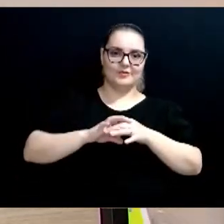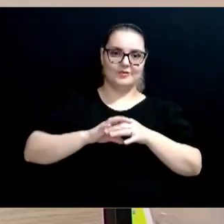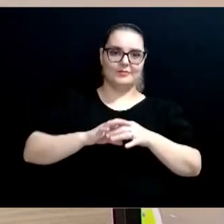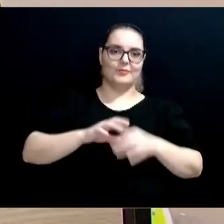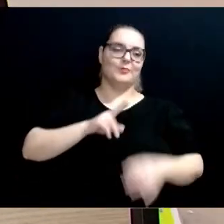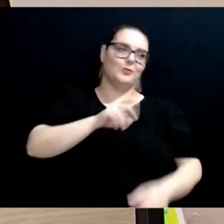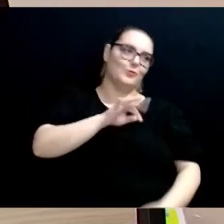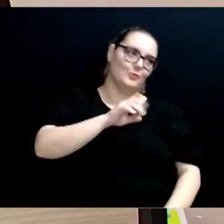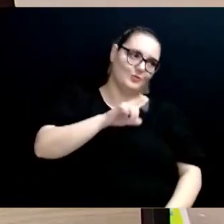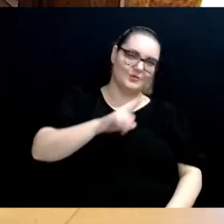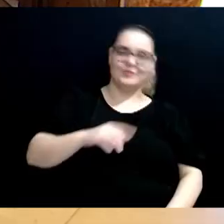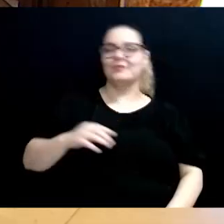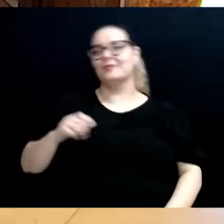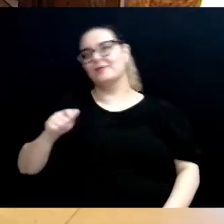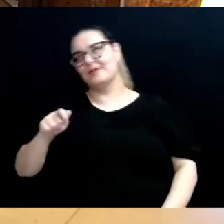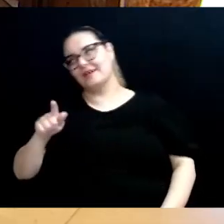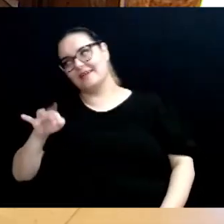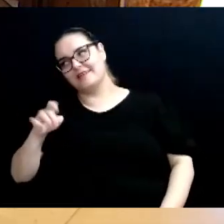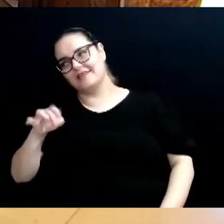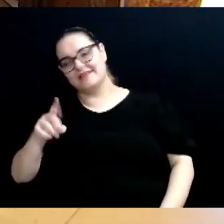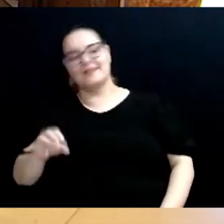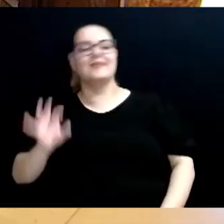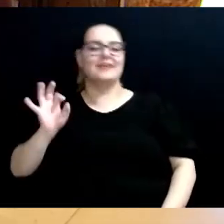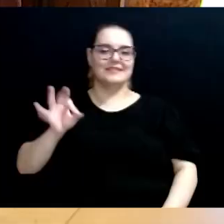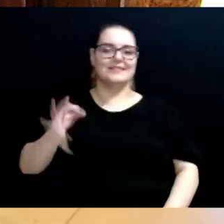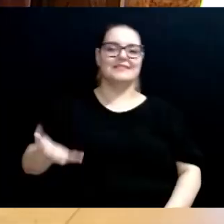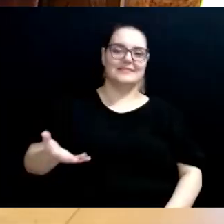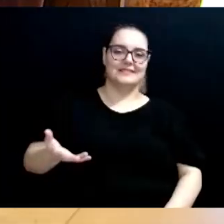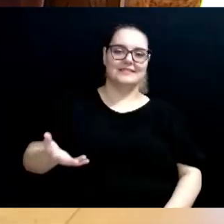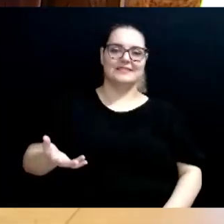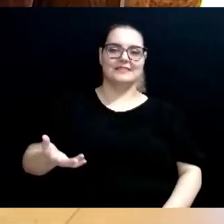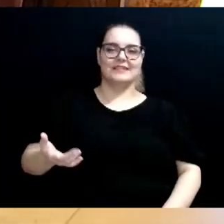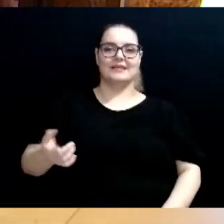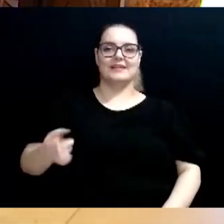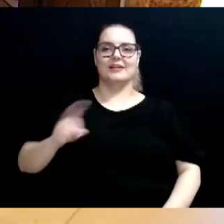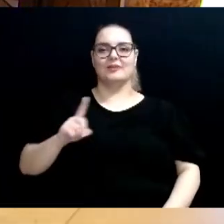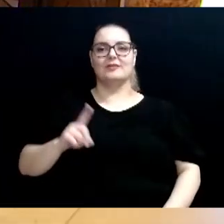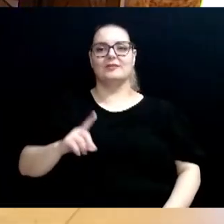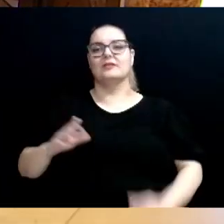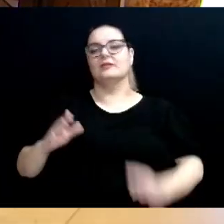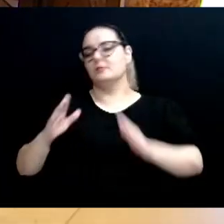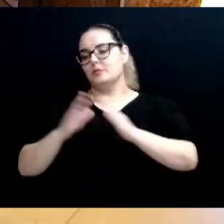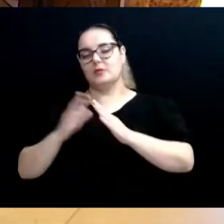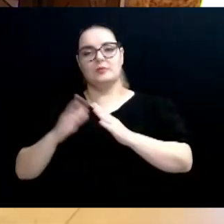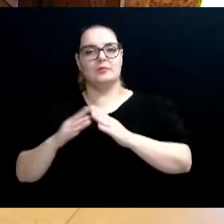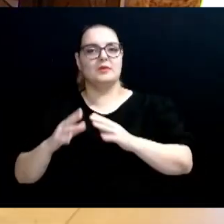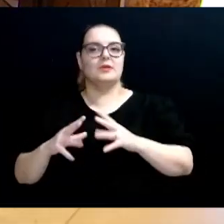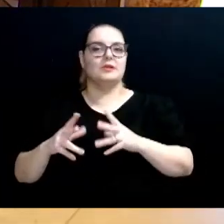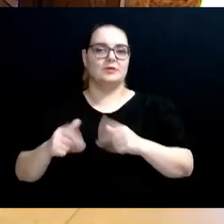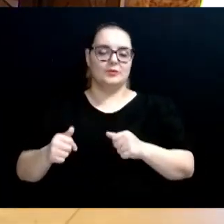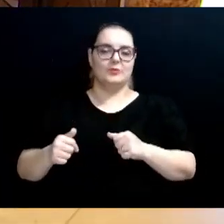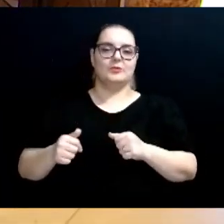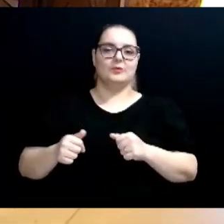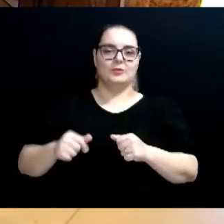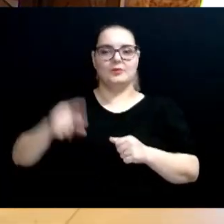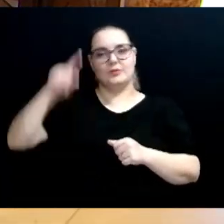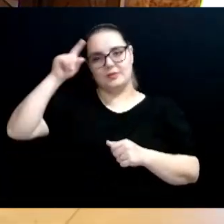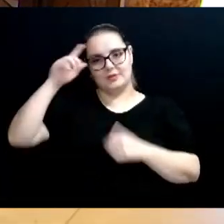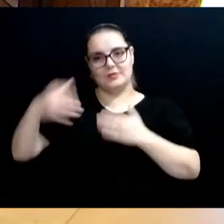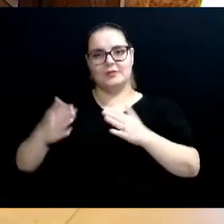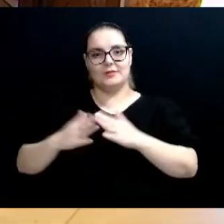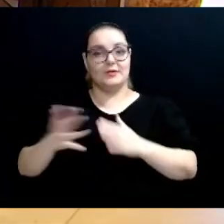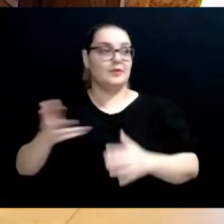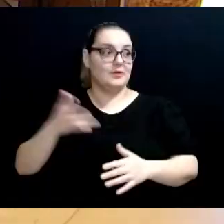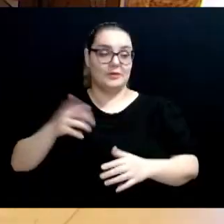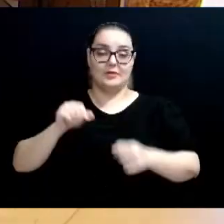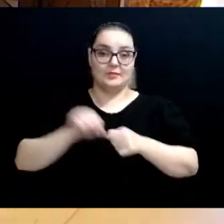você uniu o útil ao agradável. Com certeza. Com certeza. Que assim, aqui eu não preciso ir lá em casa, não. Eu tenho que depois que os outros